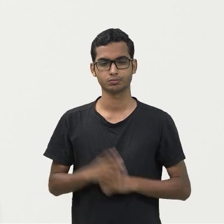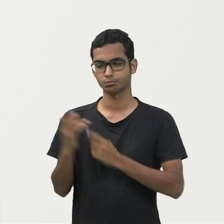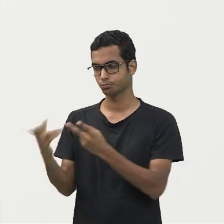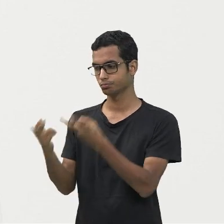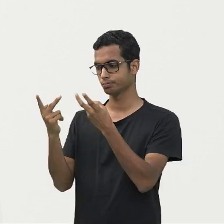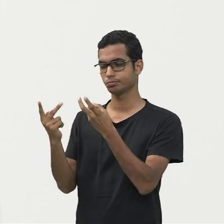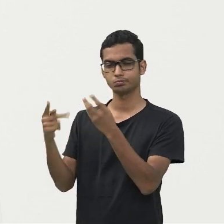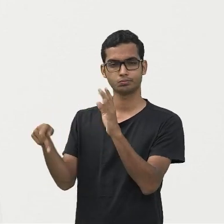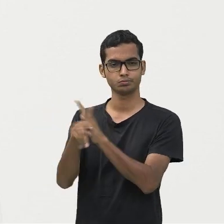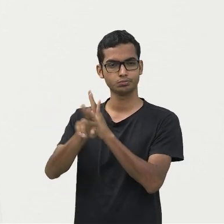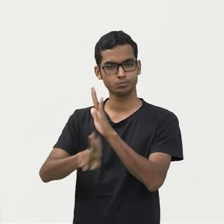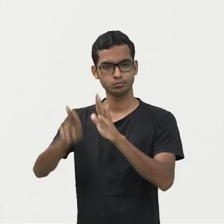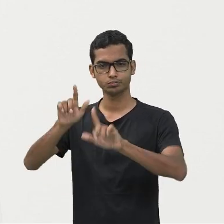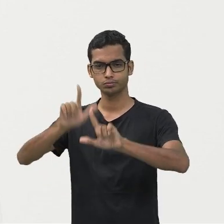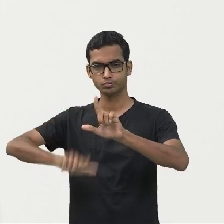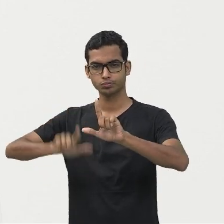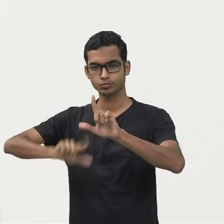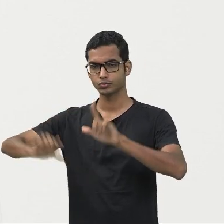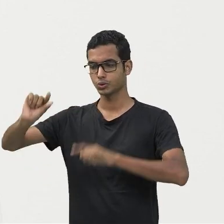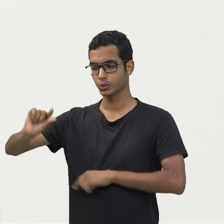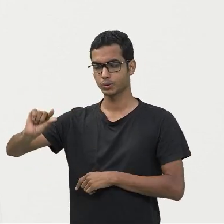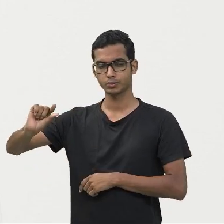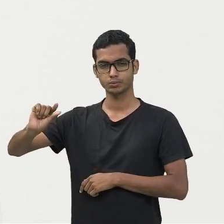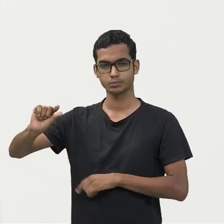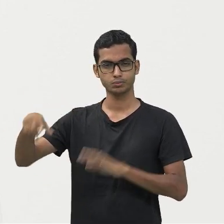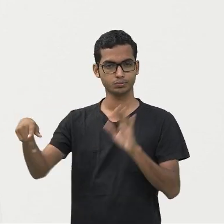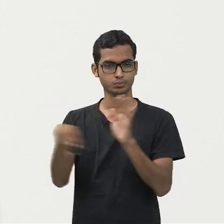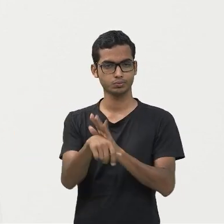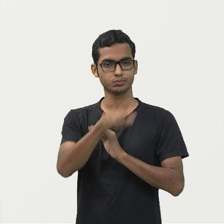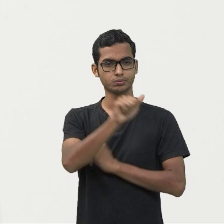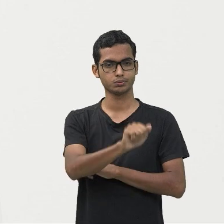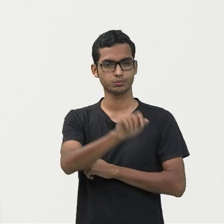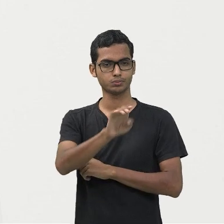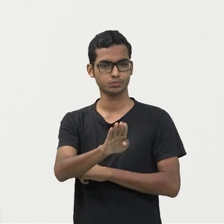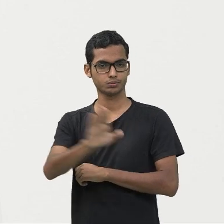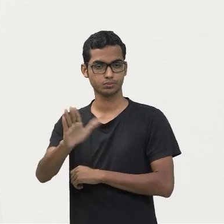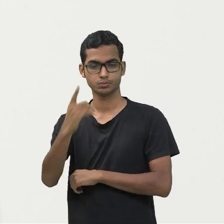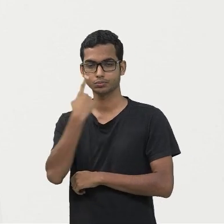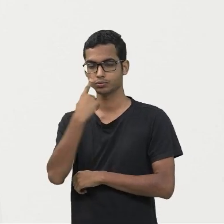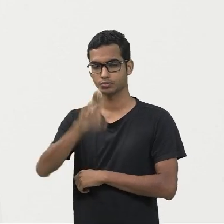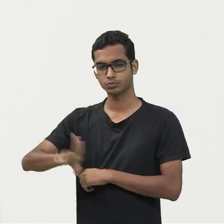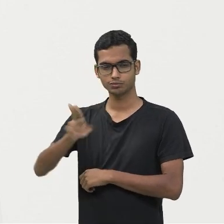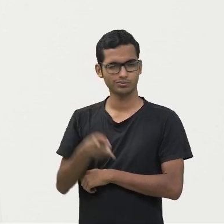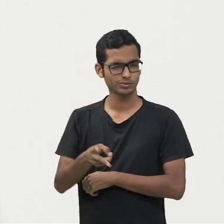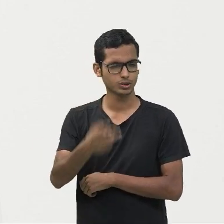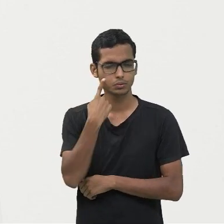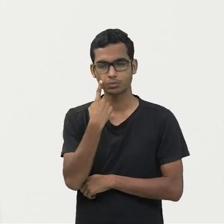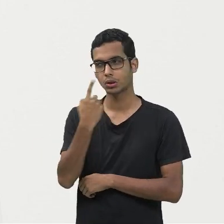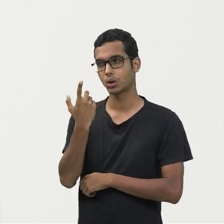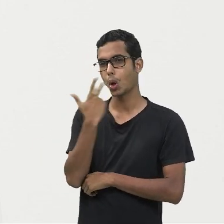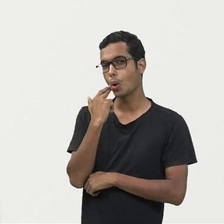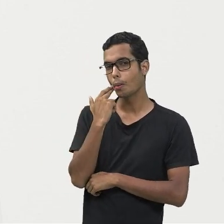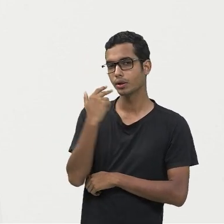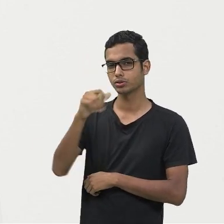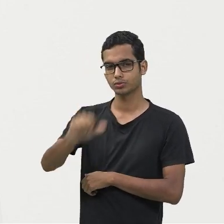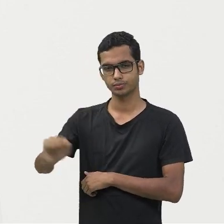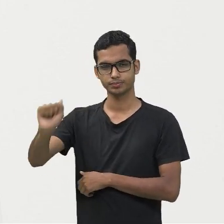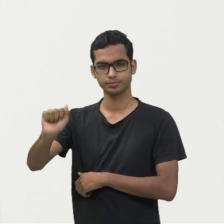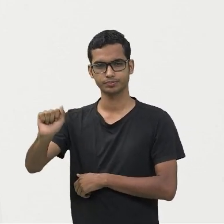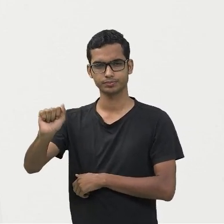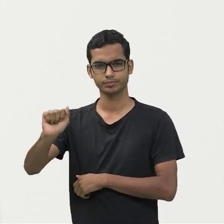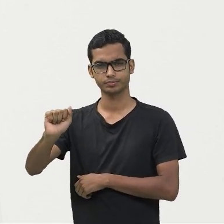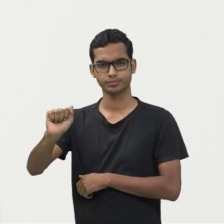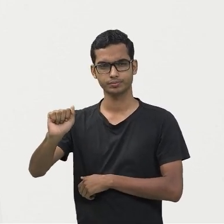uma letra minúscula do alfabeto, que aqui no nosso caso a gente vai sempre estar usando o A, tá bom?